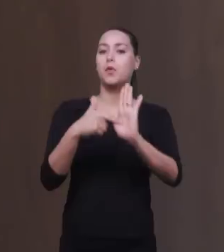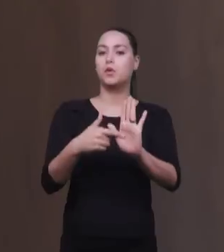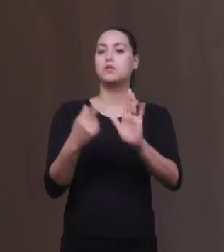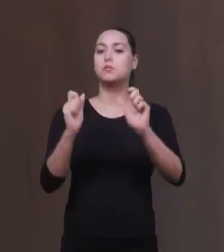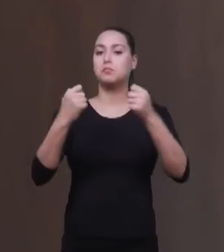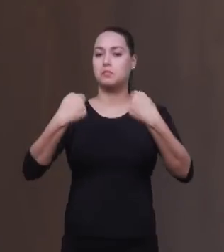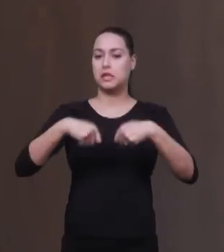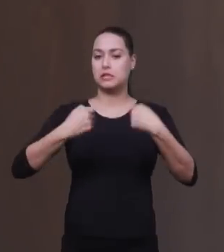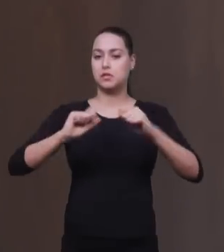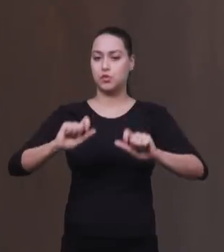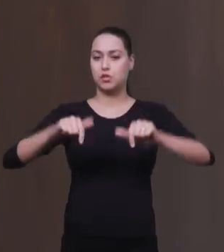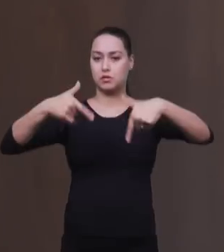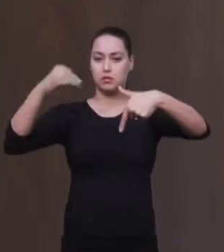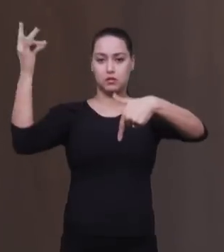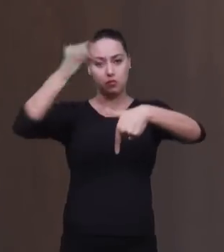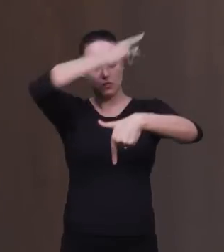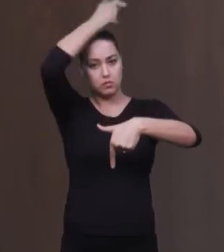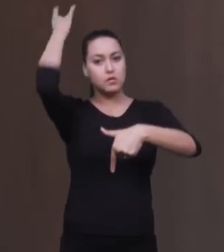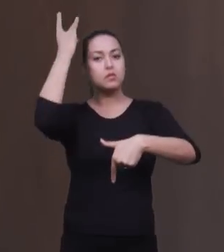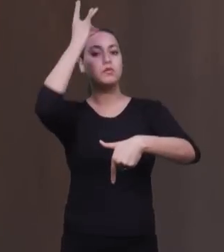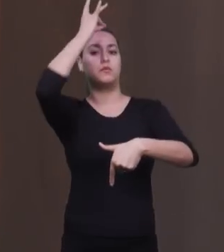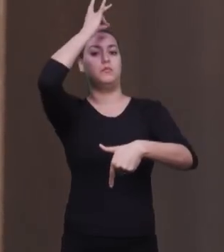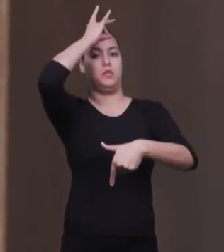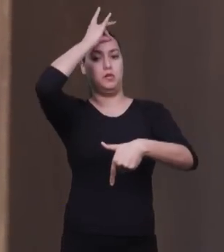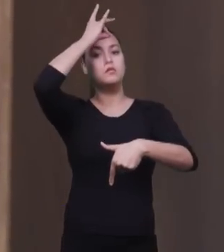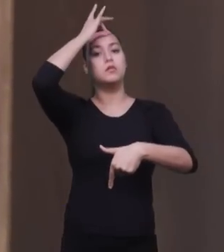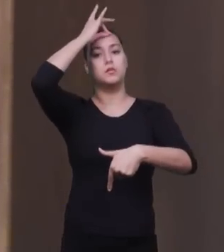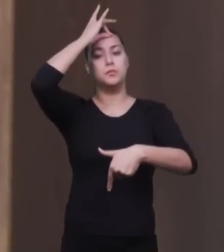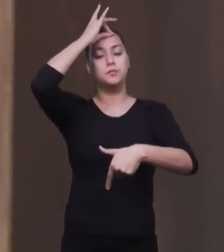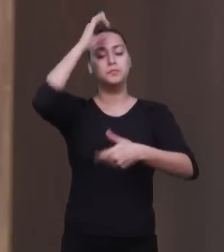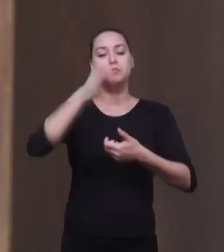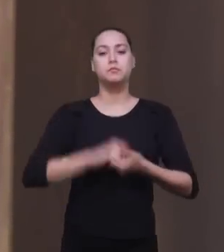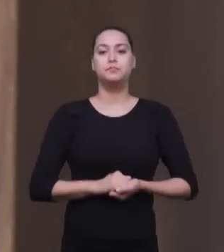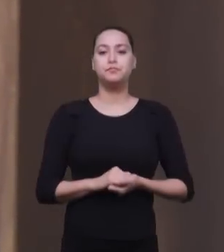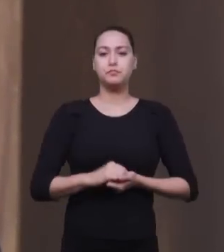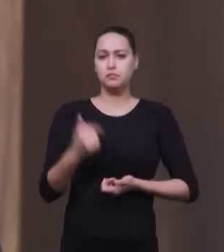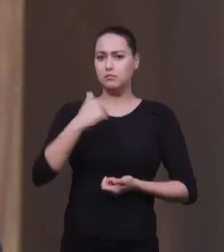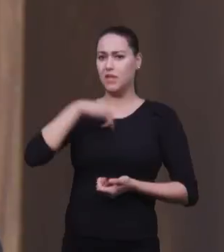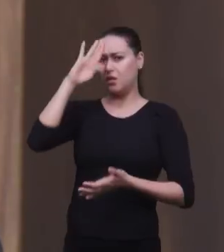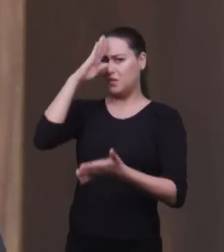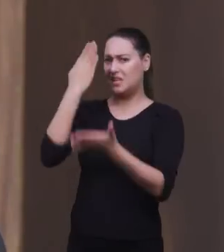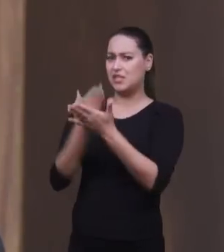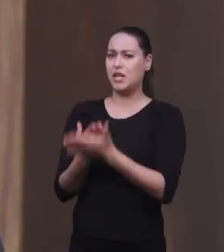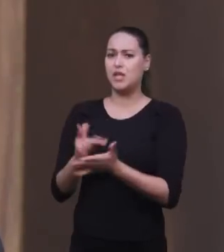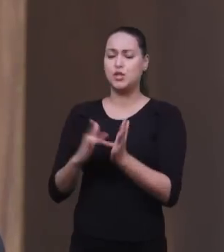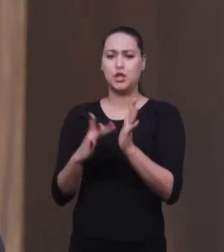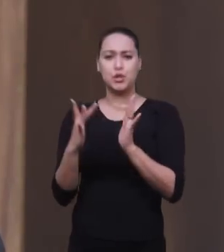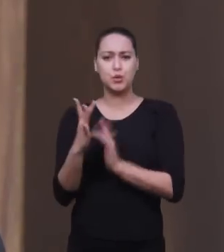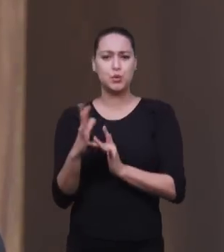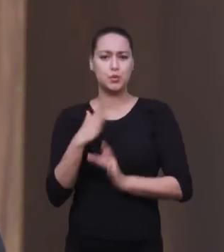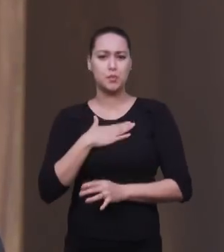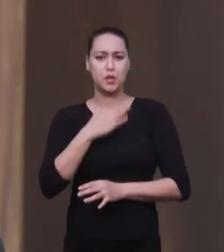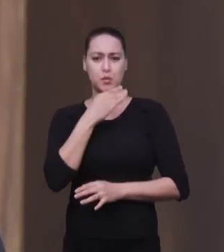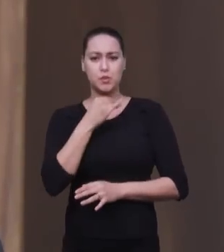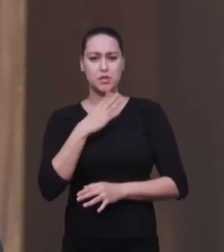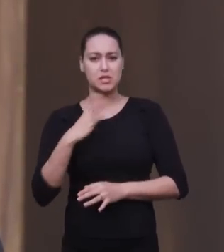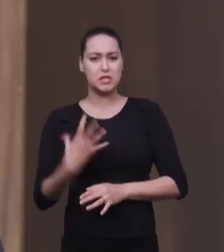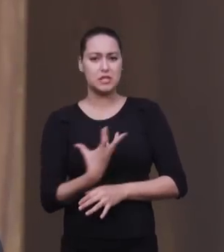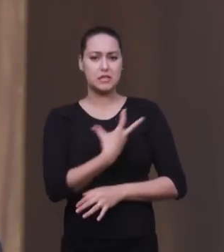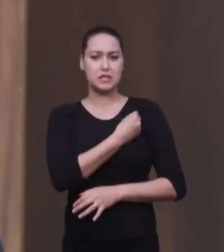ela depende de uma operação do Espírito Santo. Em outras palavras, eu jamais vou crer em Jesus como meu